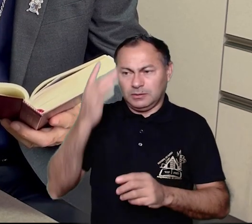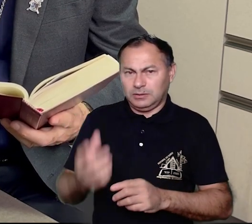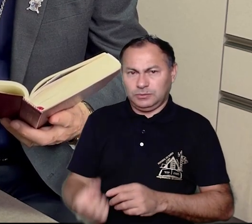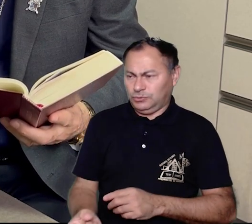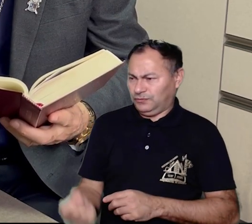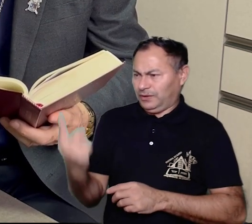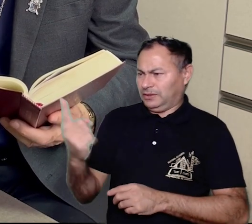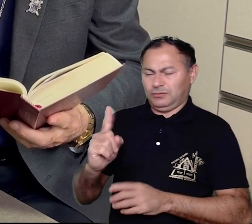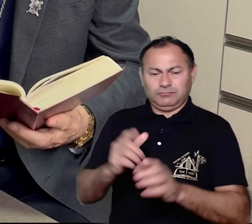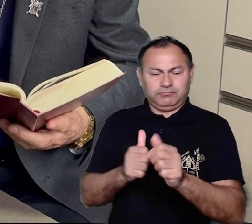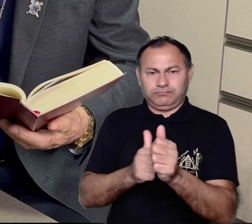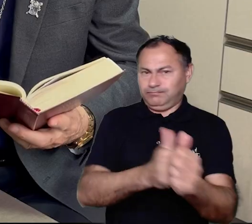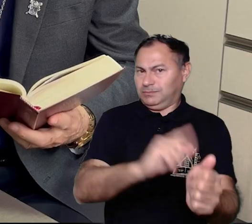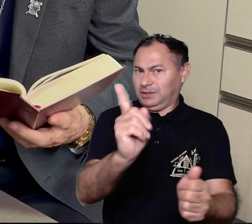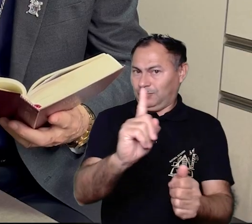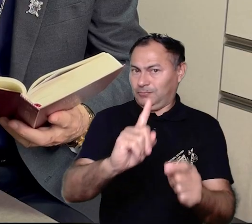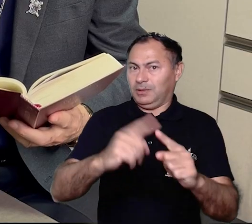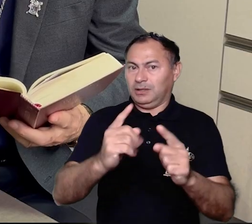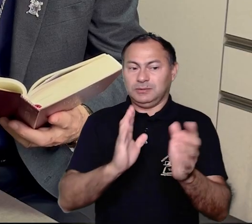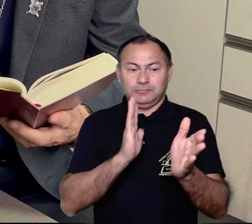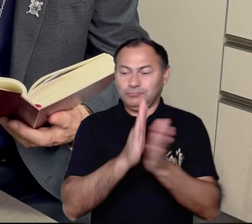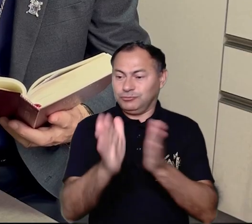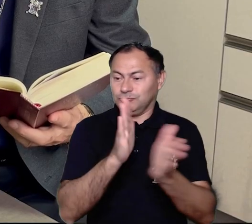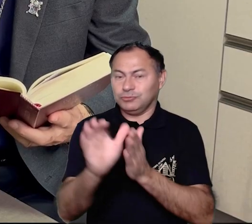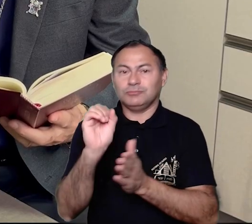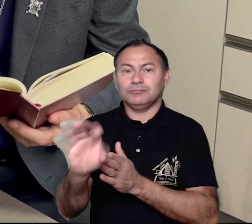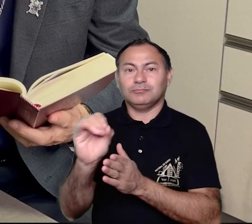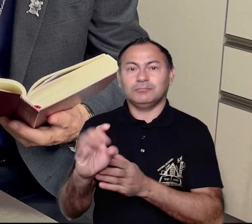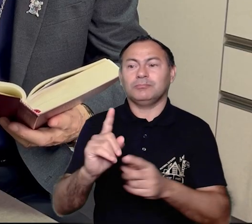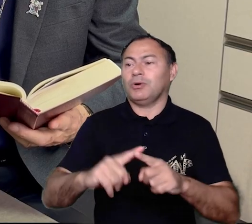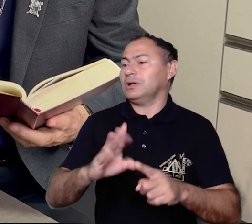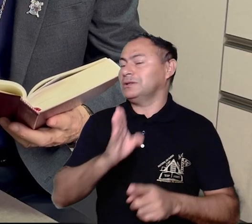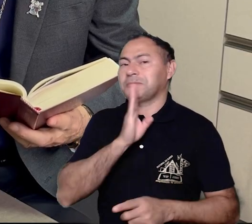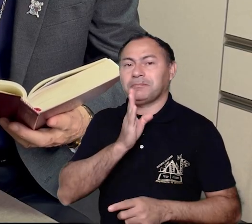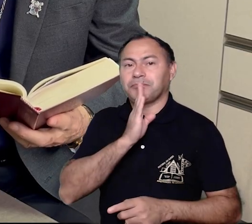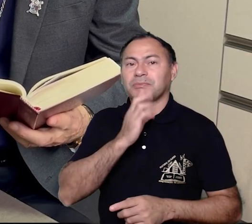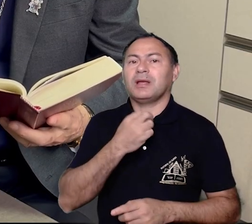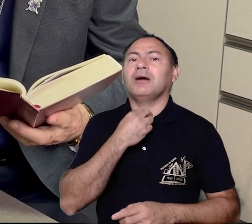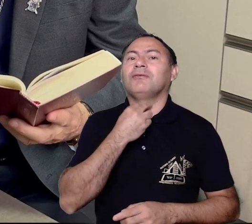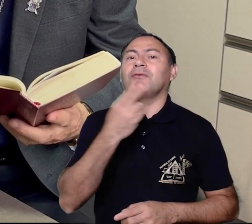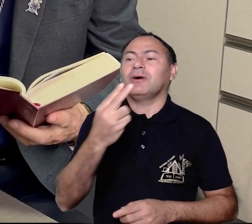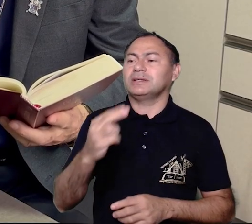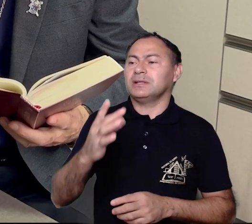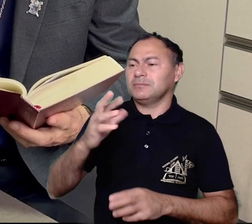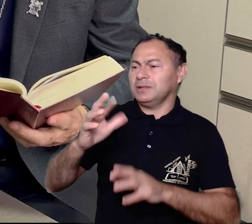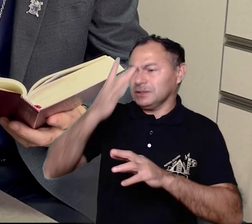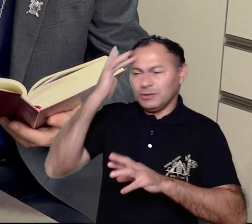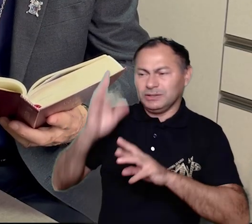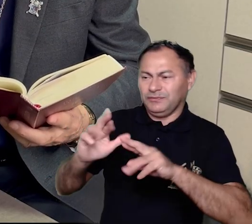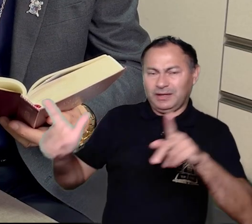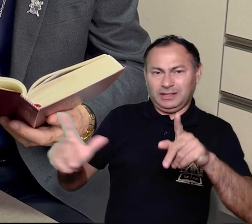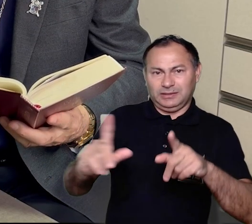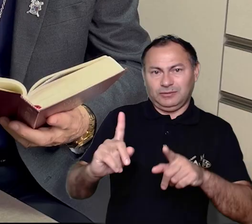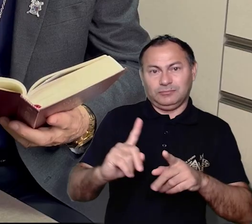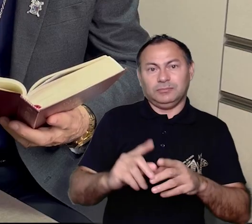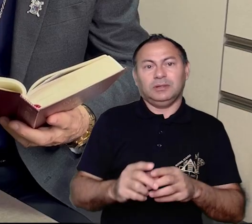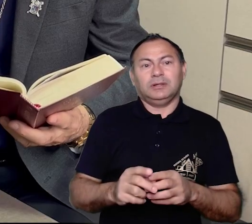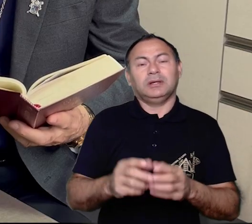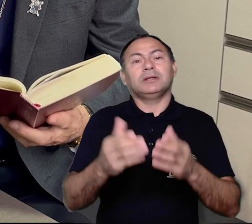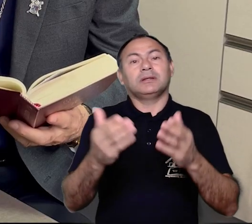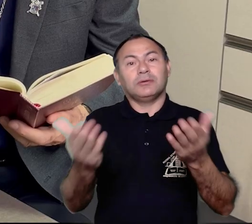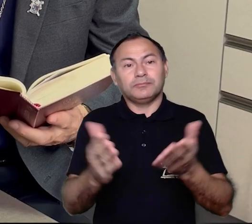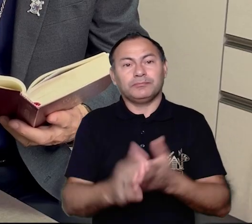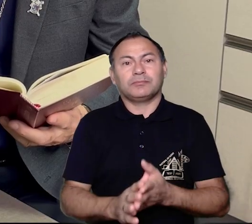estranho, porém, não seguem, mas fogem dele porque não conhecem a voz do estranho.